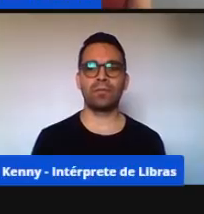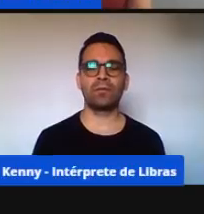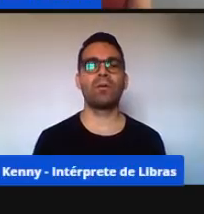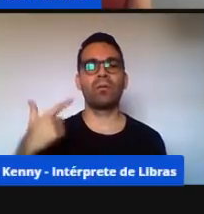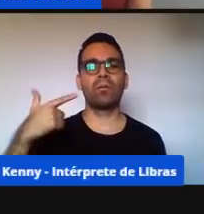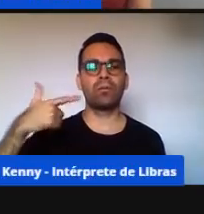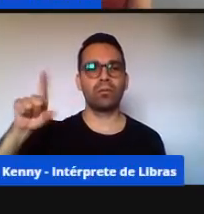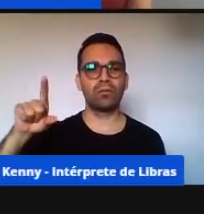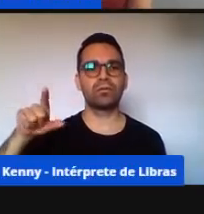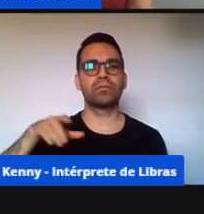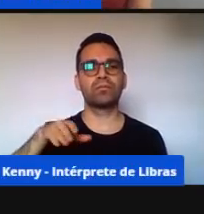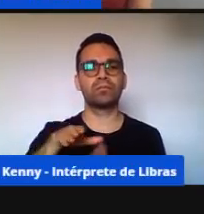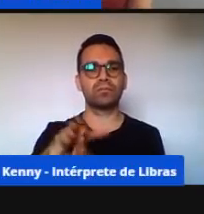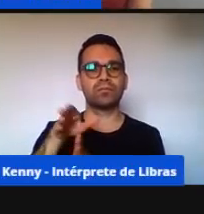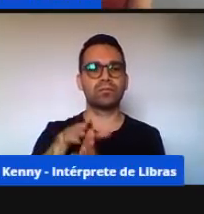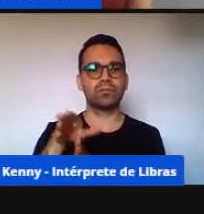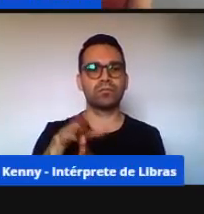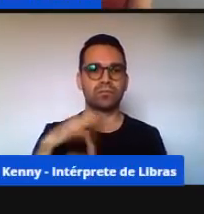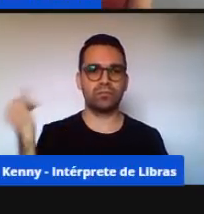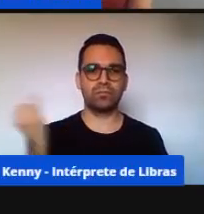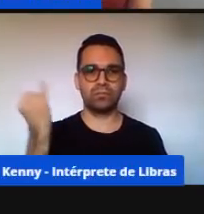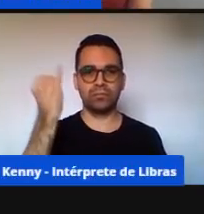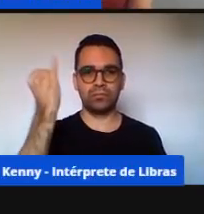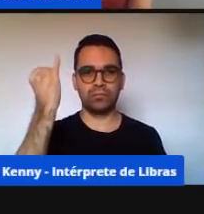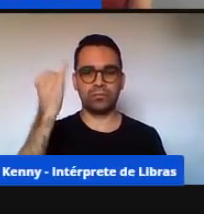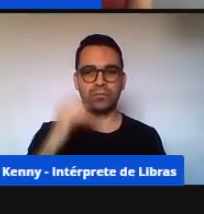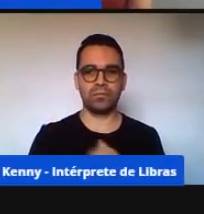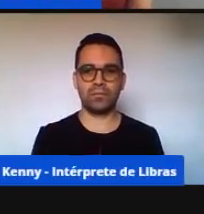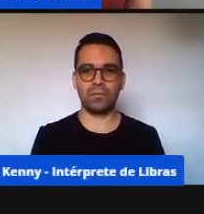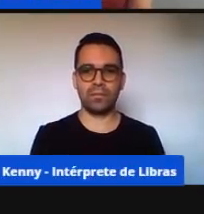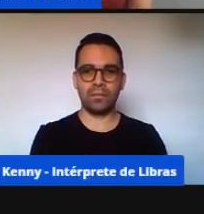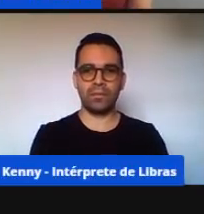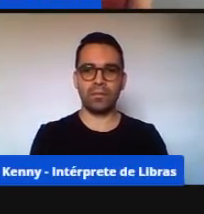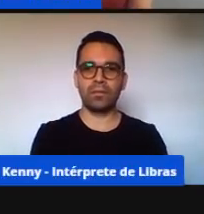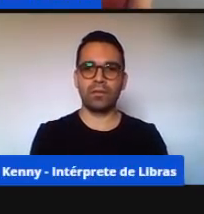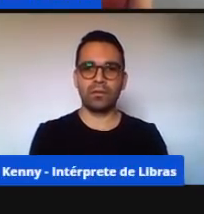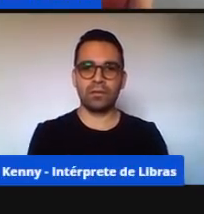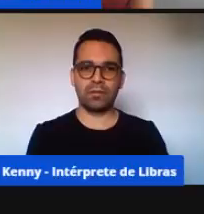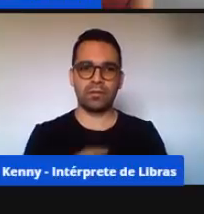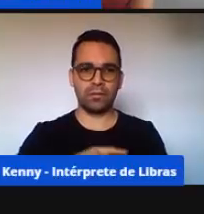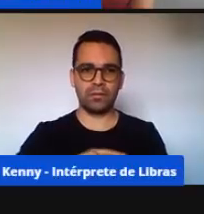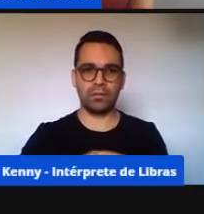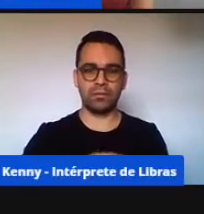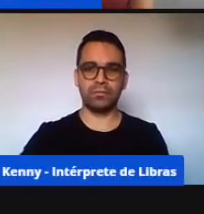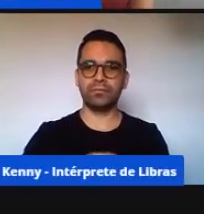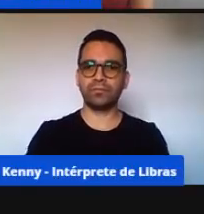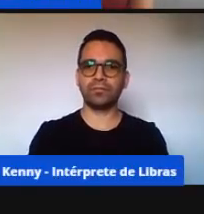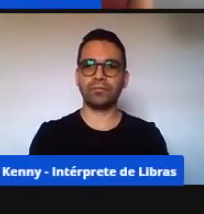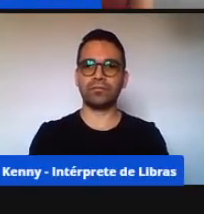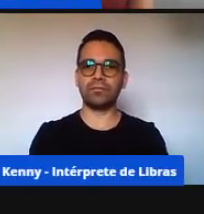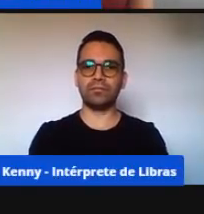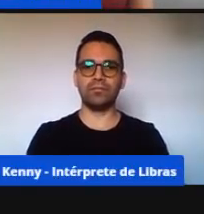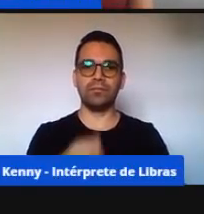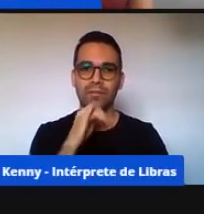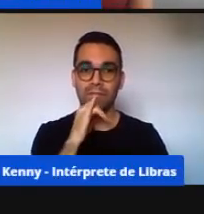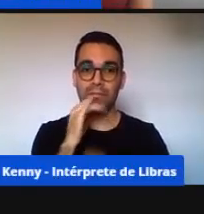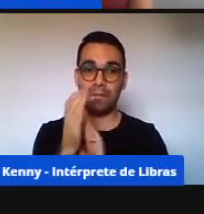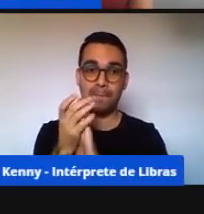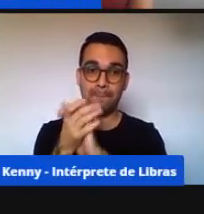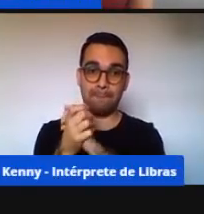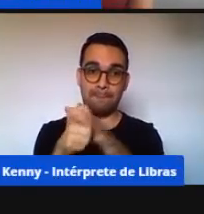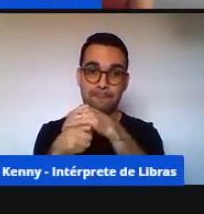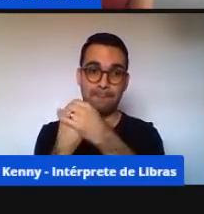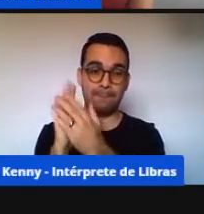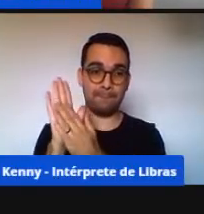a higienização de mãos, né? Como eu falei, a transmissão indireta também ocorre, então as mãos elas têm que estar o mais limpa